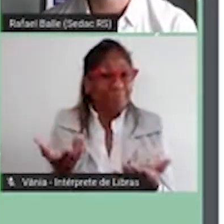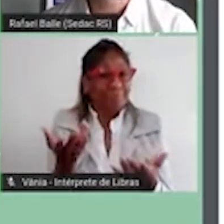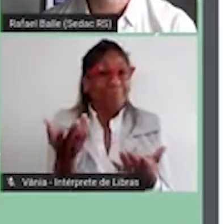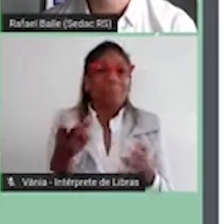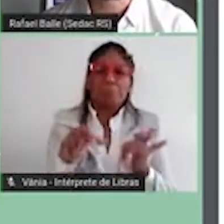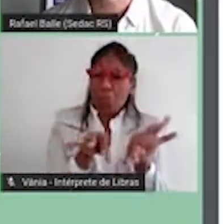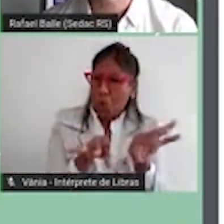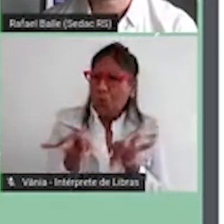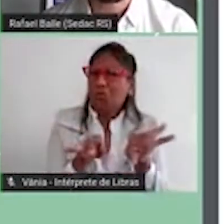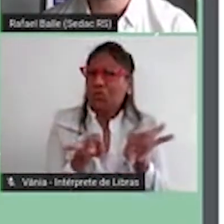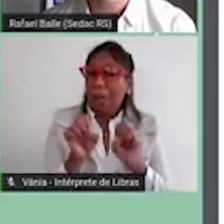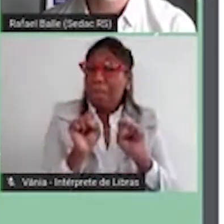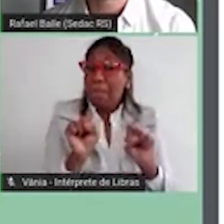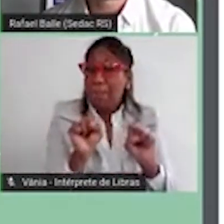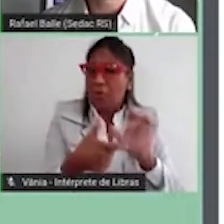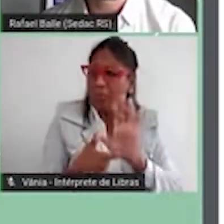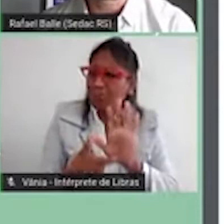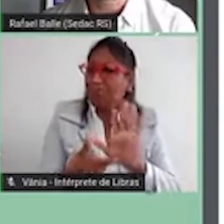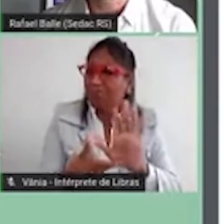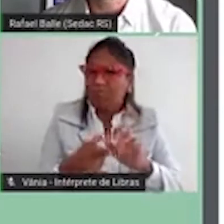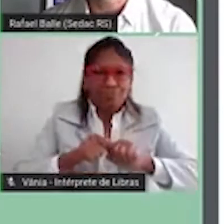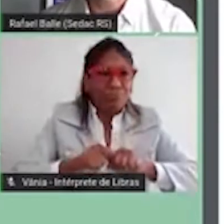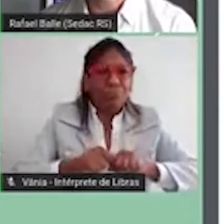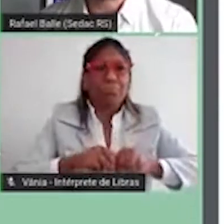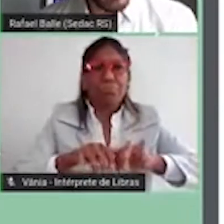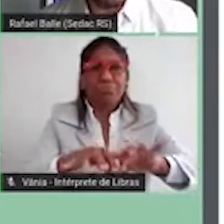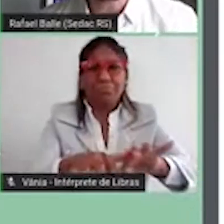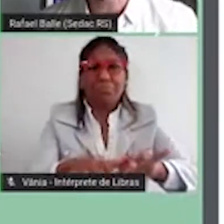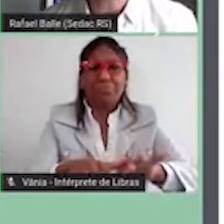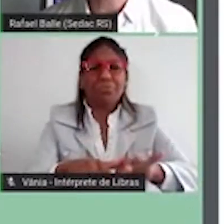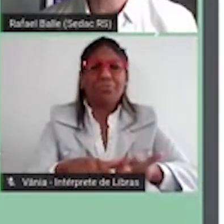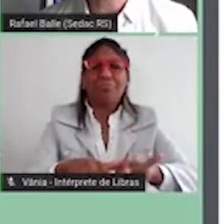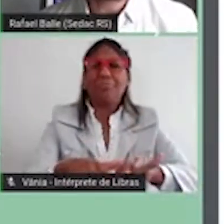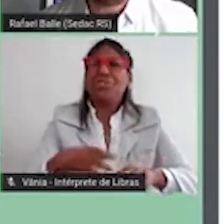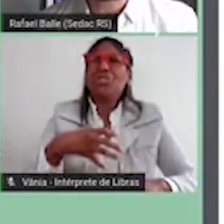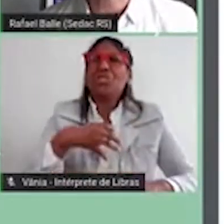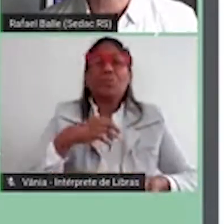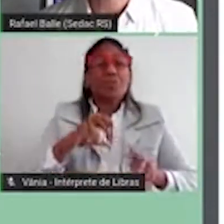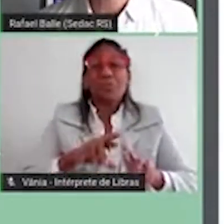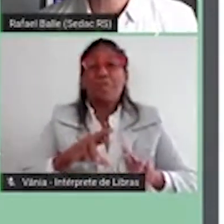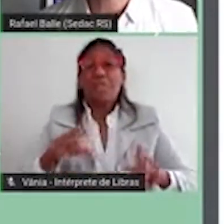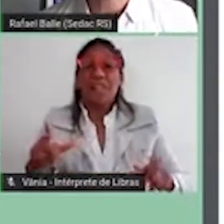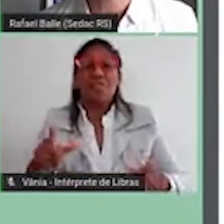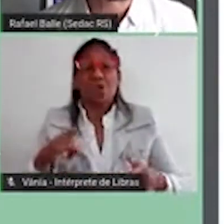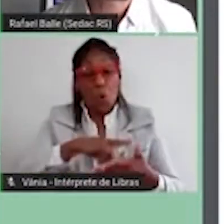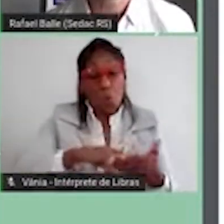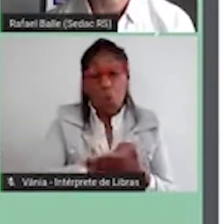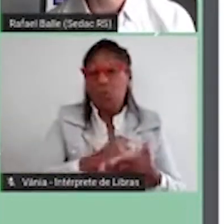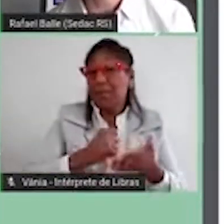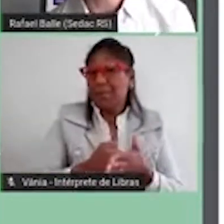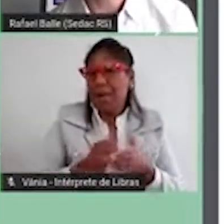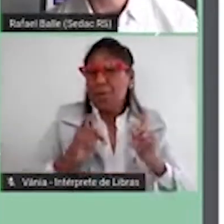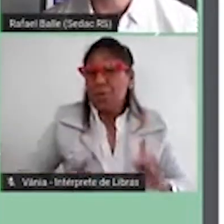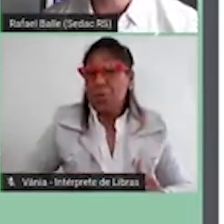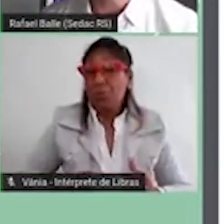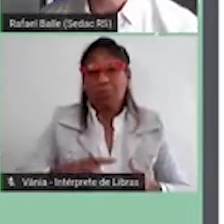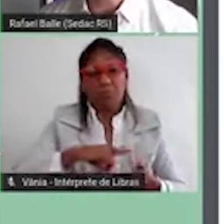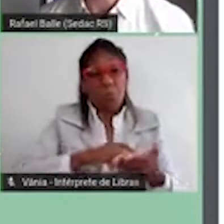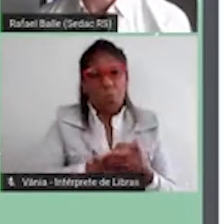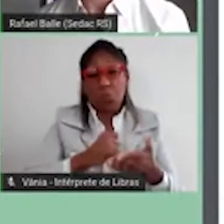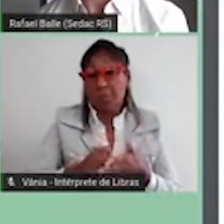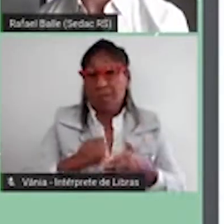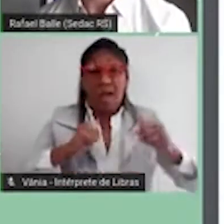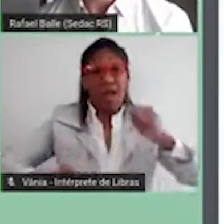estar circulando, criando formas de contratar pessoas, de contratar artistas, de contratar, né,